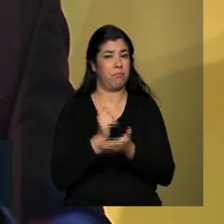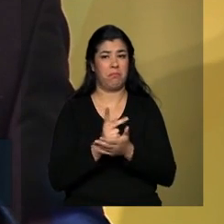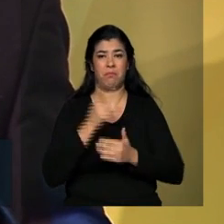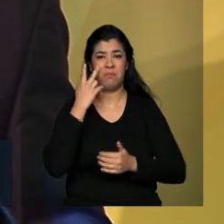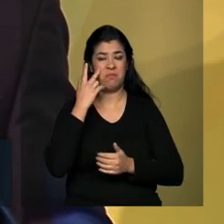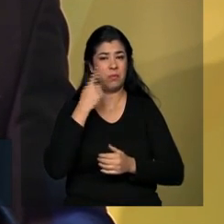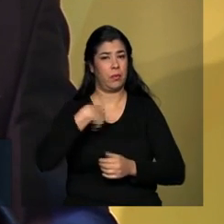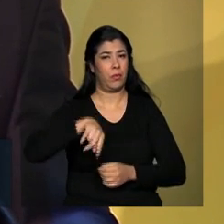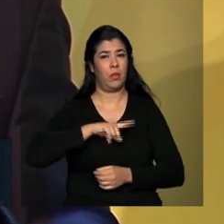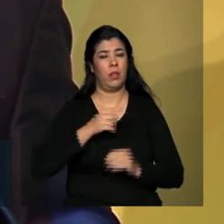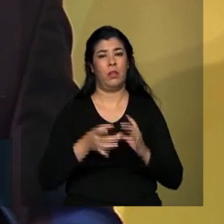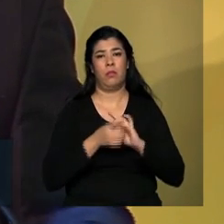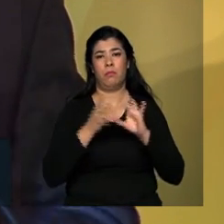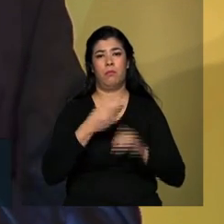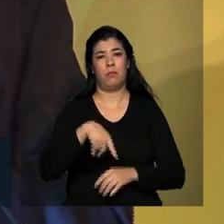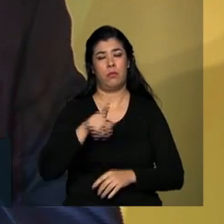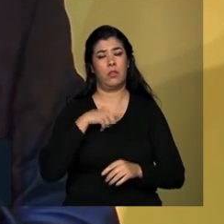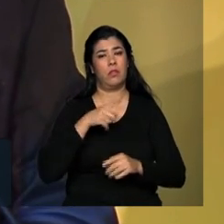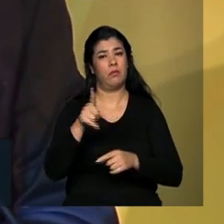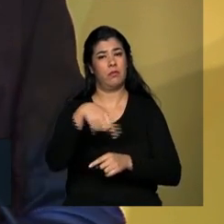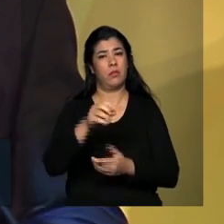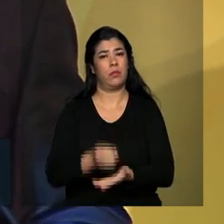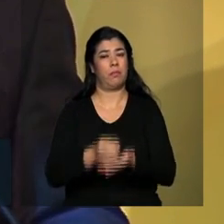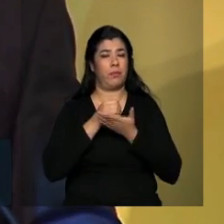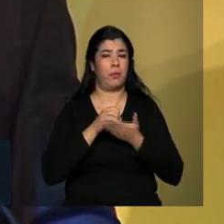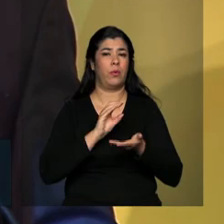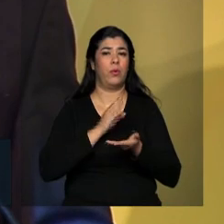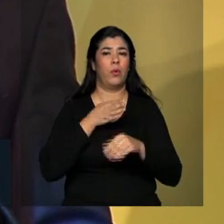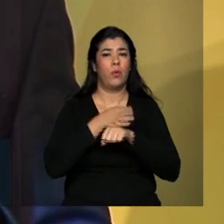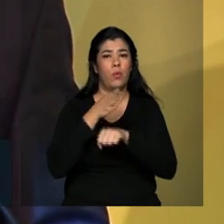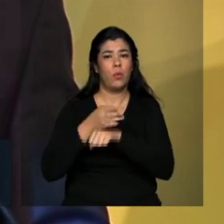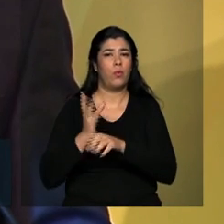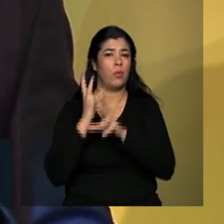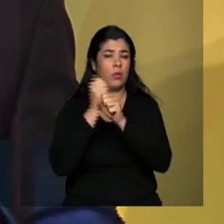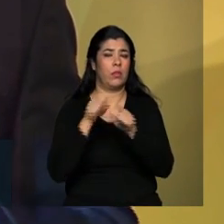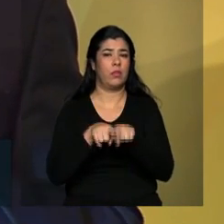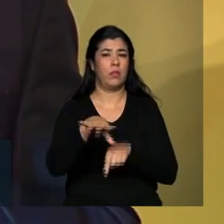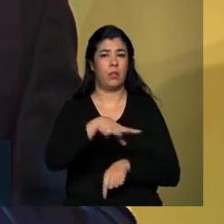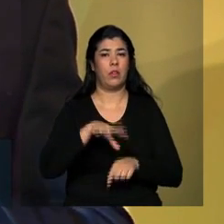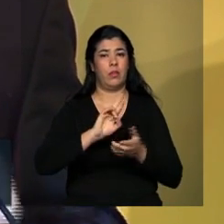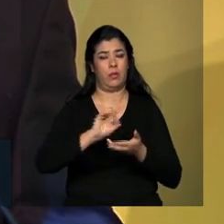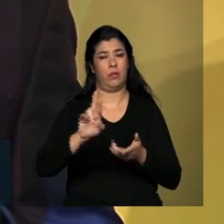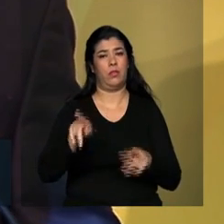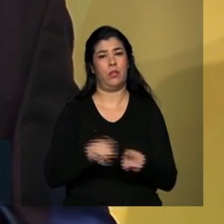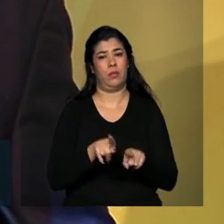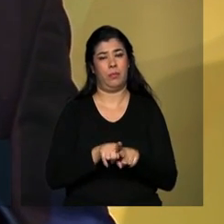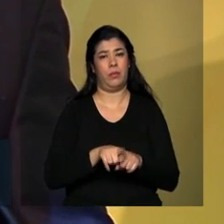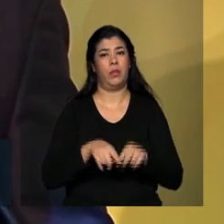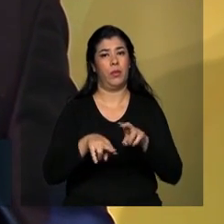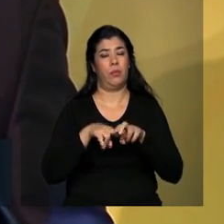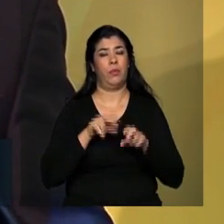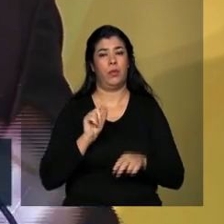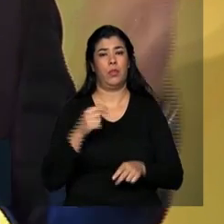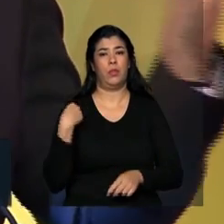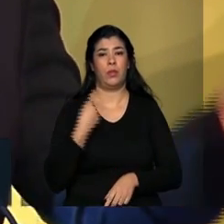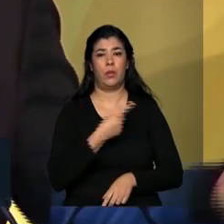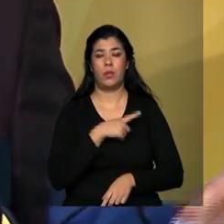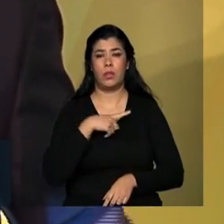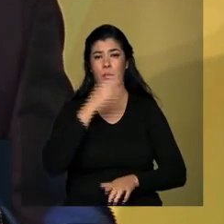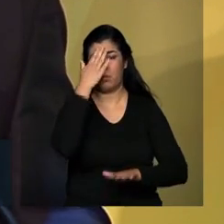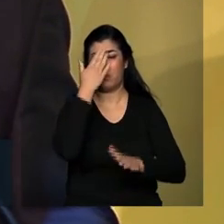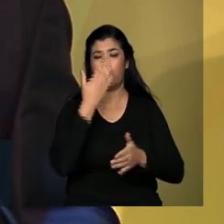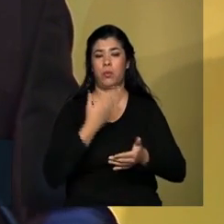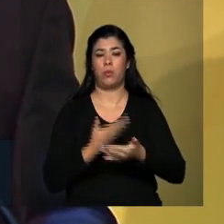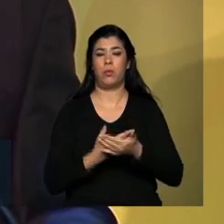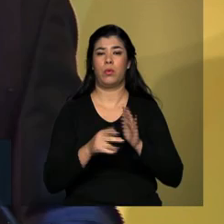Estamos abertos para colaborações e investimentos dentro dessa área também. Portanto, é por isso que temos muita